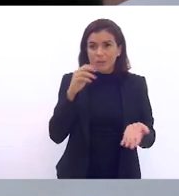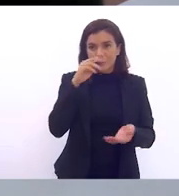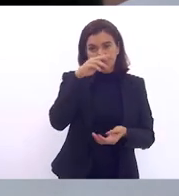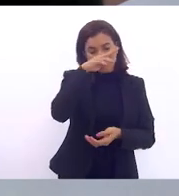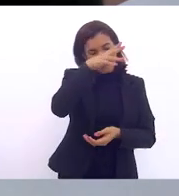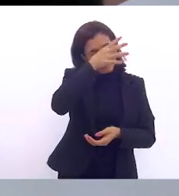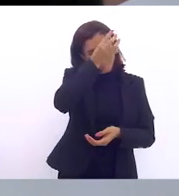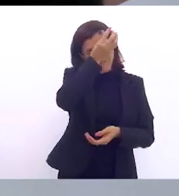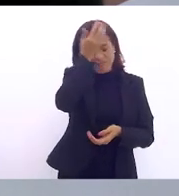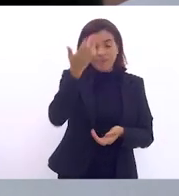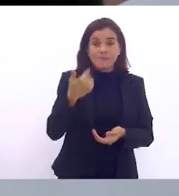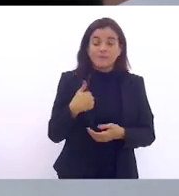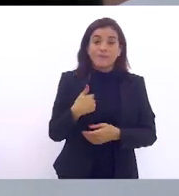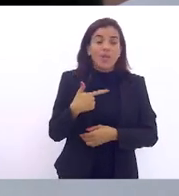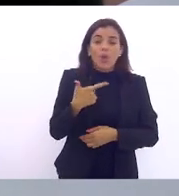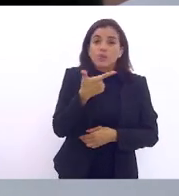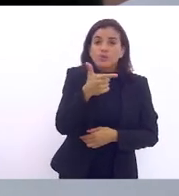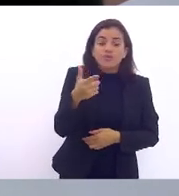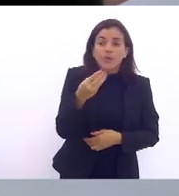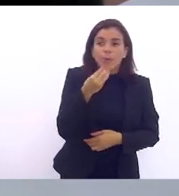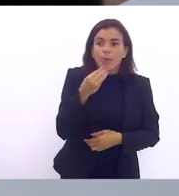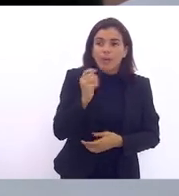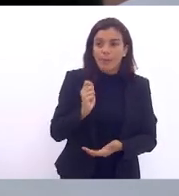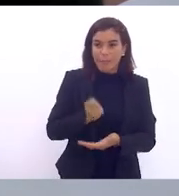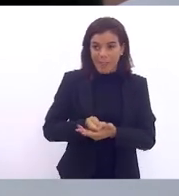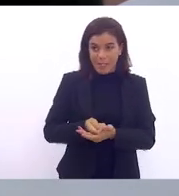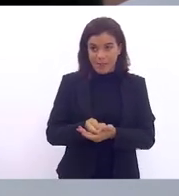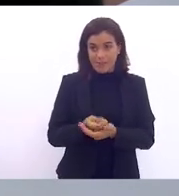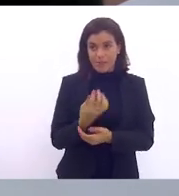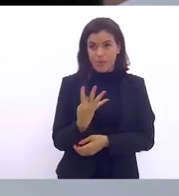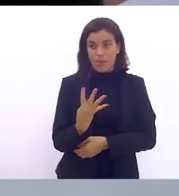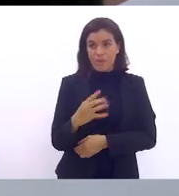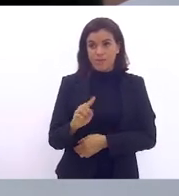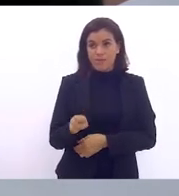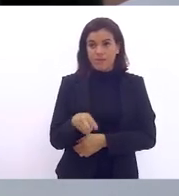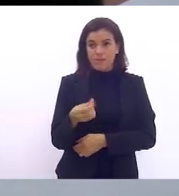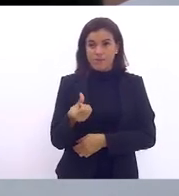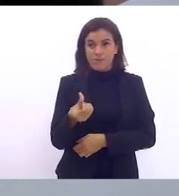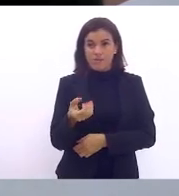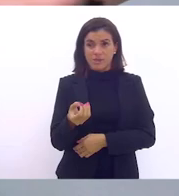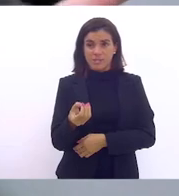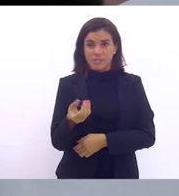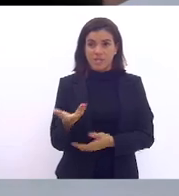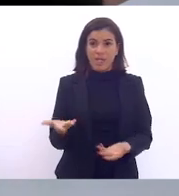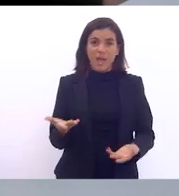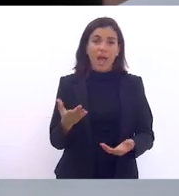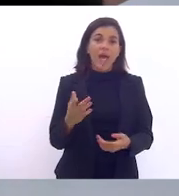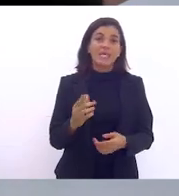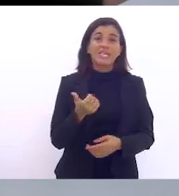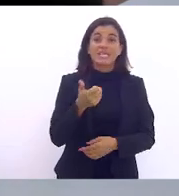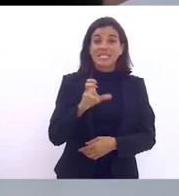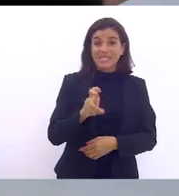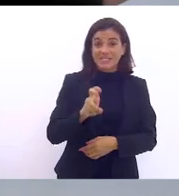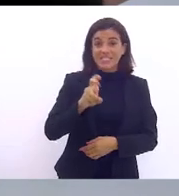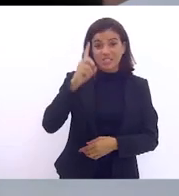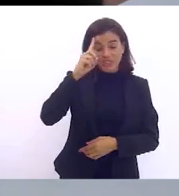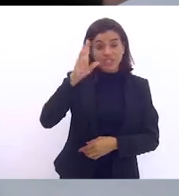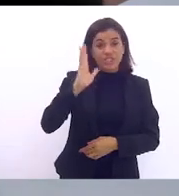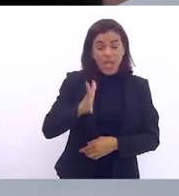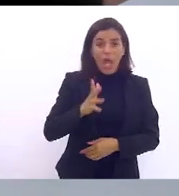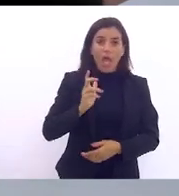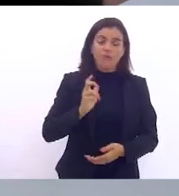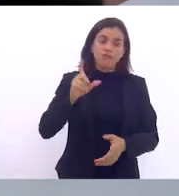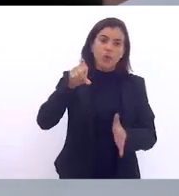cobrado eu não tive oportunidade de pagar 460 aí eu sou cobrado 195 depois de 15 dias